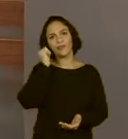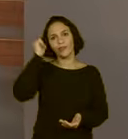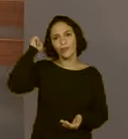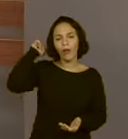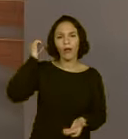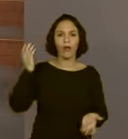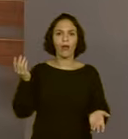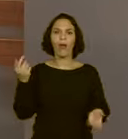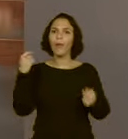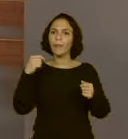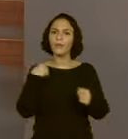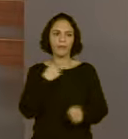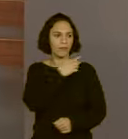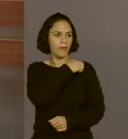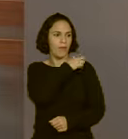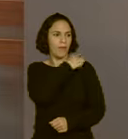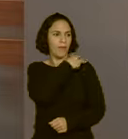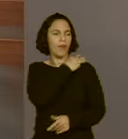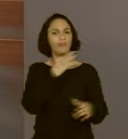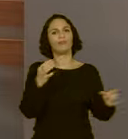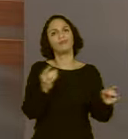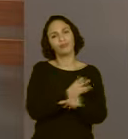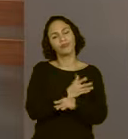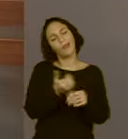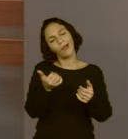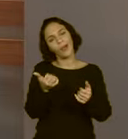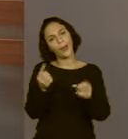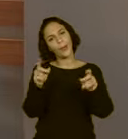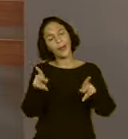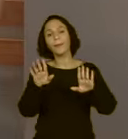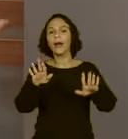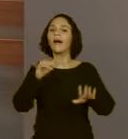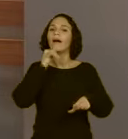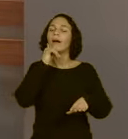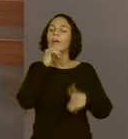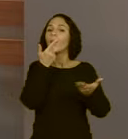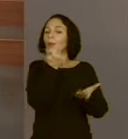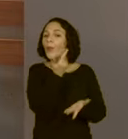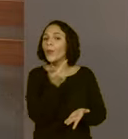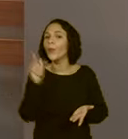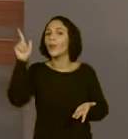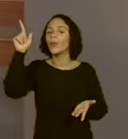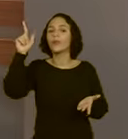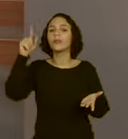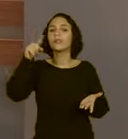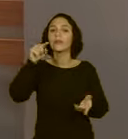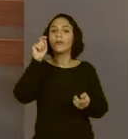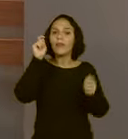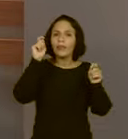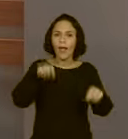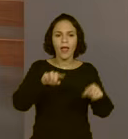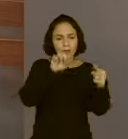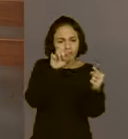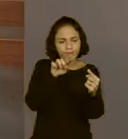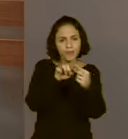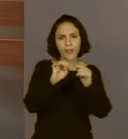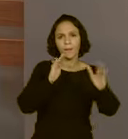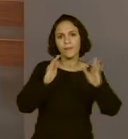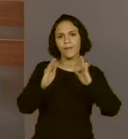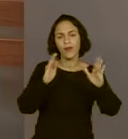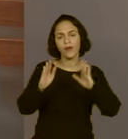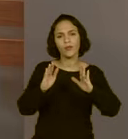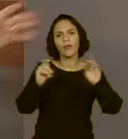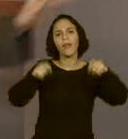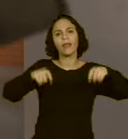preciso terminar o ensino médio primeiro, aí realmente não dá. Mas algo que você possa definir com um prazo que